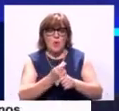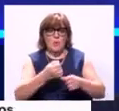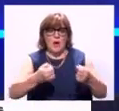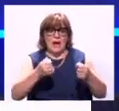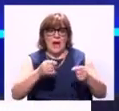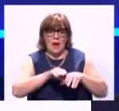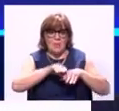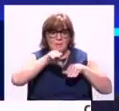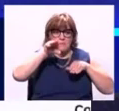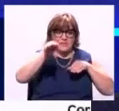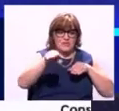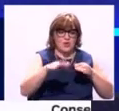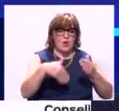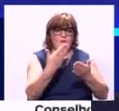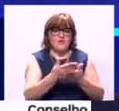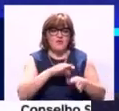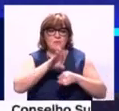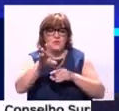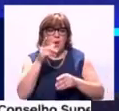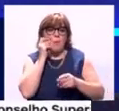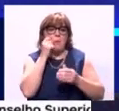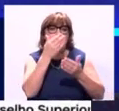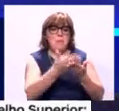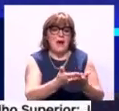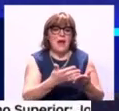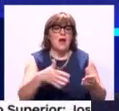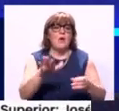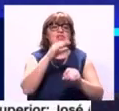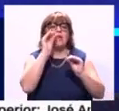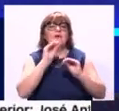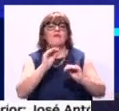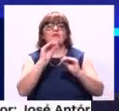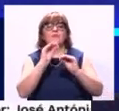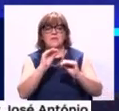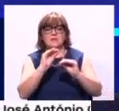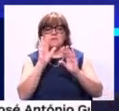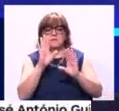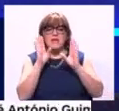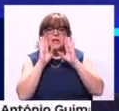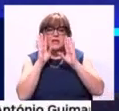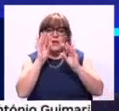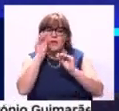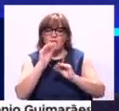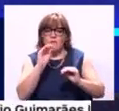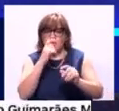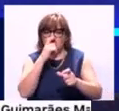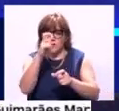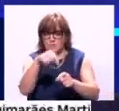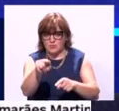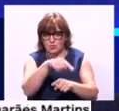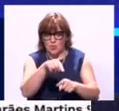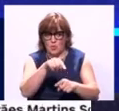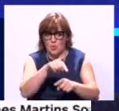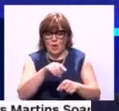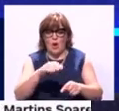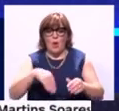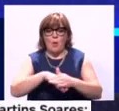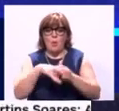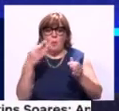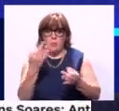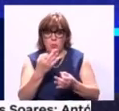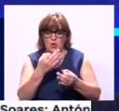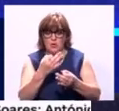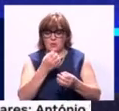carro Mercedes para ele e ofereceu um Mercedes ao pai. Pois, onde é que está a formação? Porque temos de estar atentos à formação do indivíduo. O Futebol de Porto tem